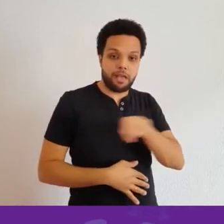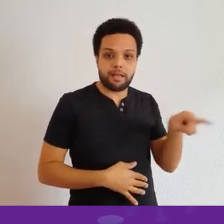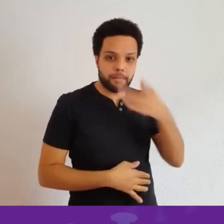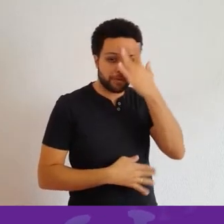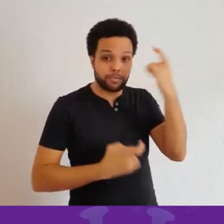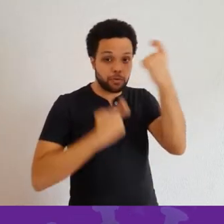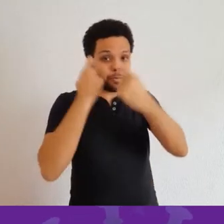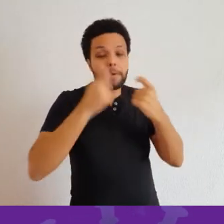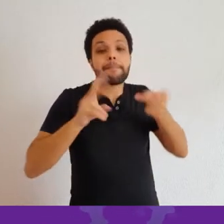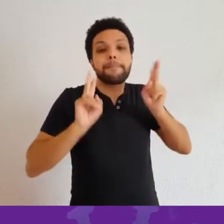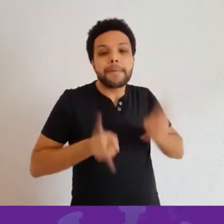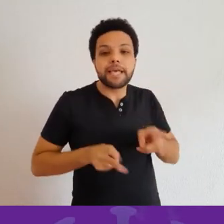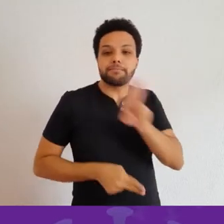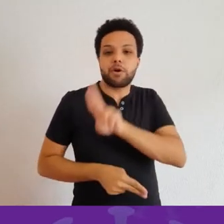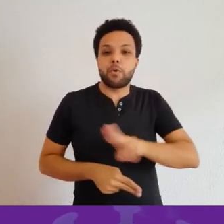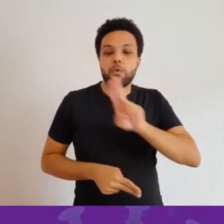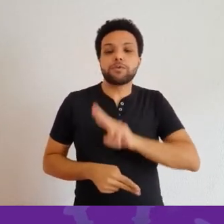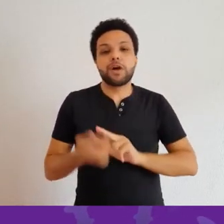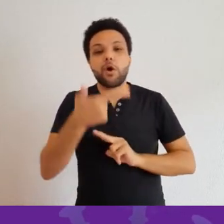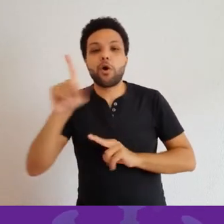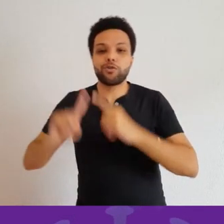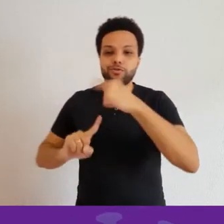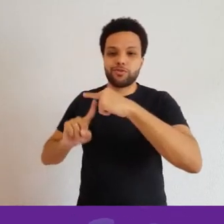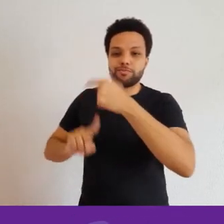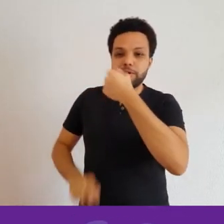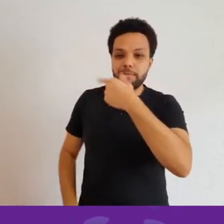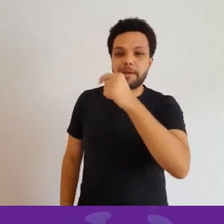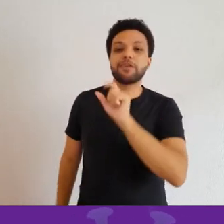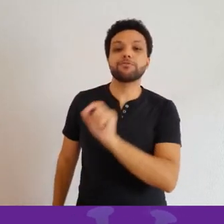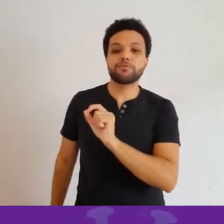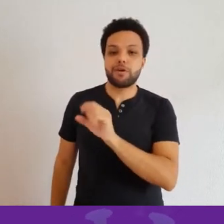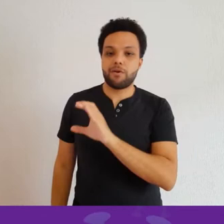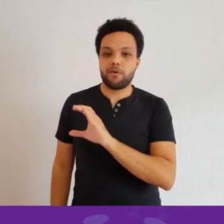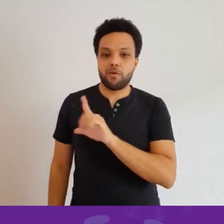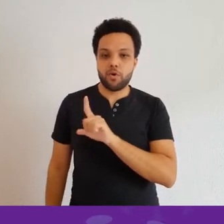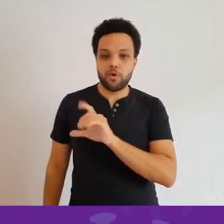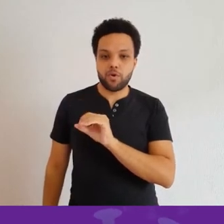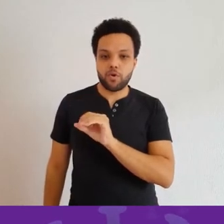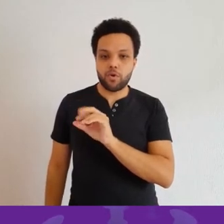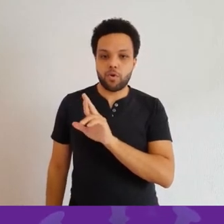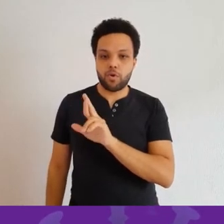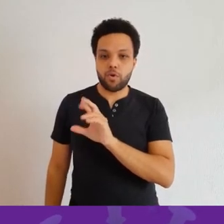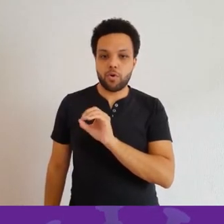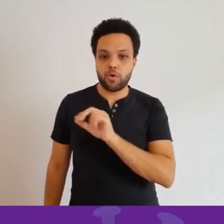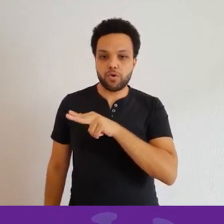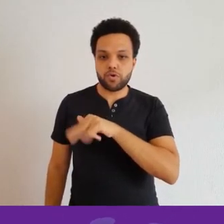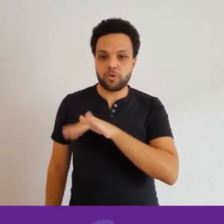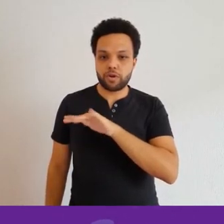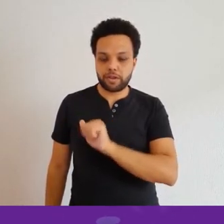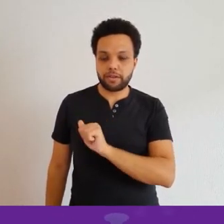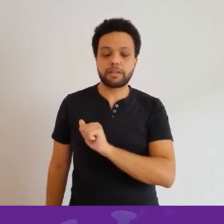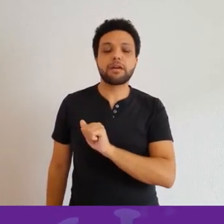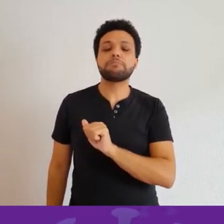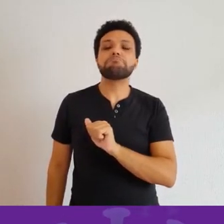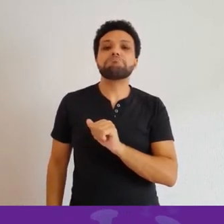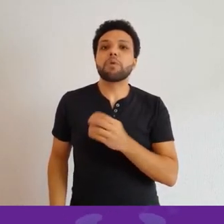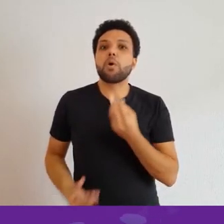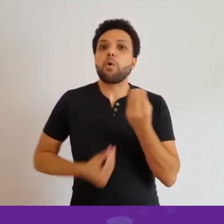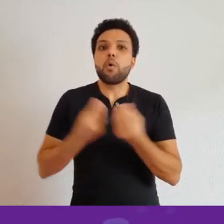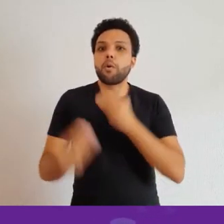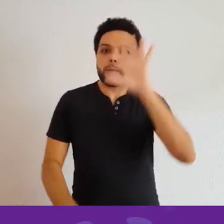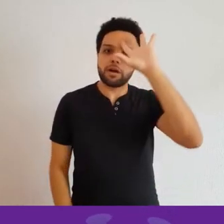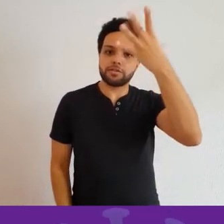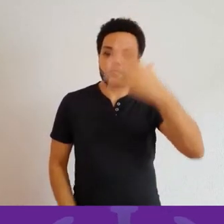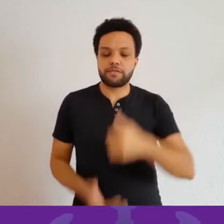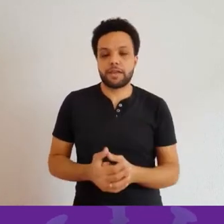de quem usa corticoide seria a mesma preocupação de quem usa cloroquina a sugestão é que entre em